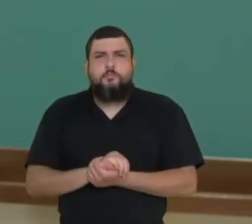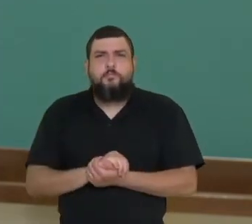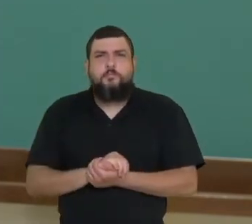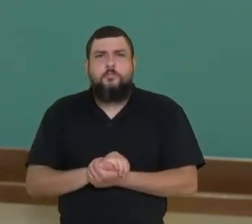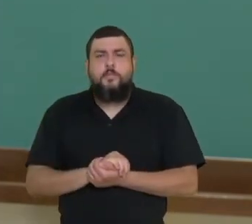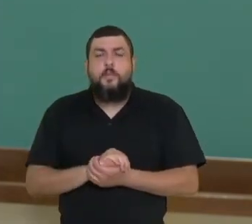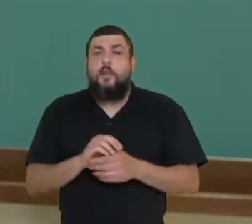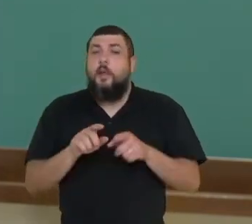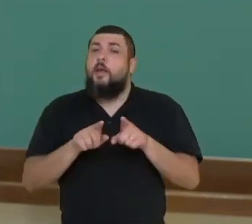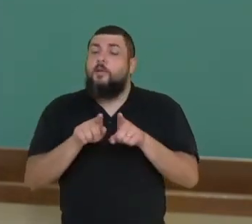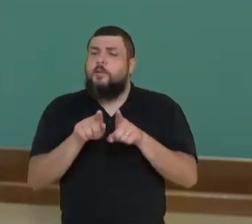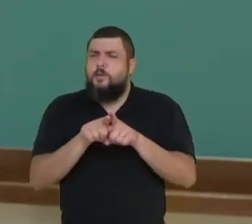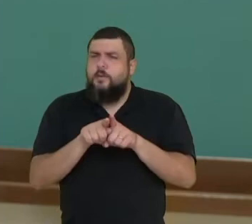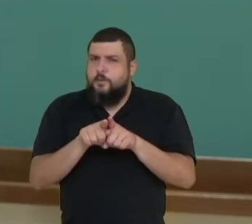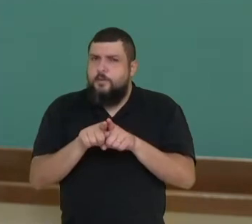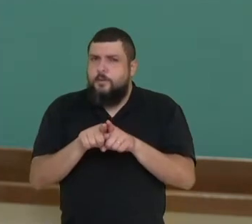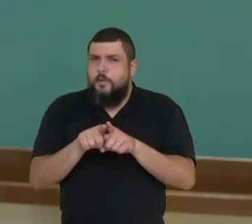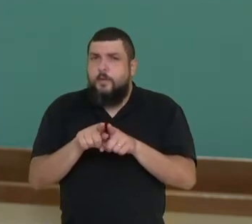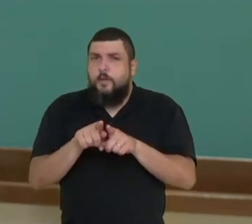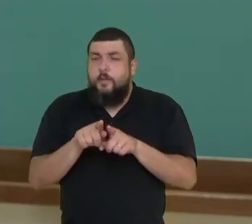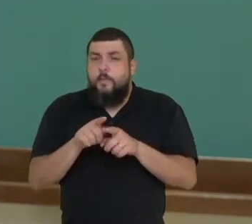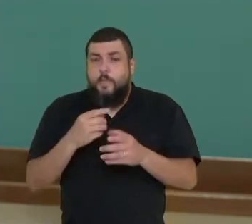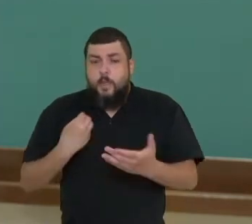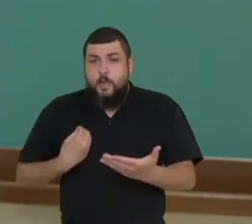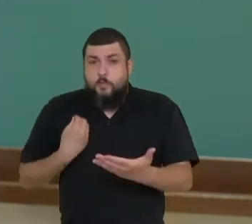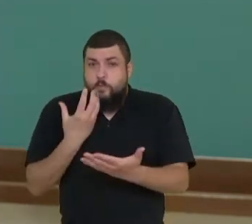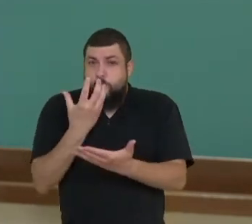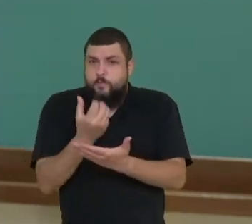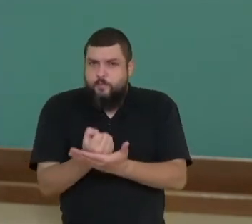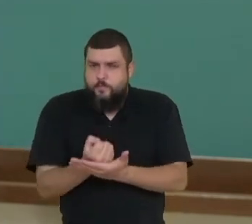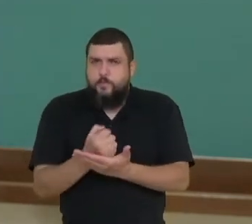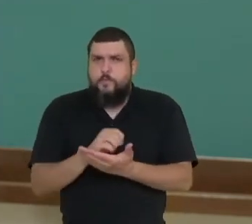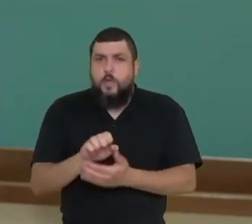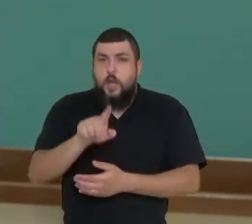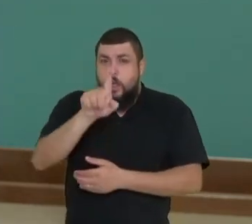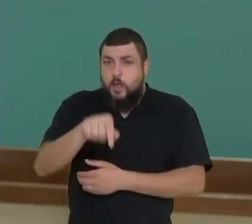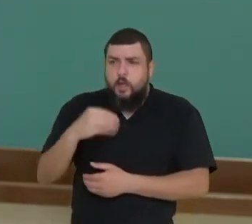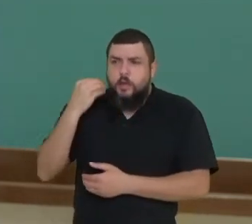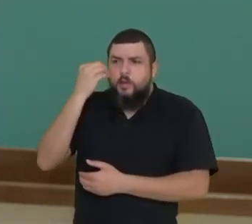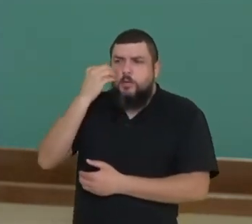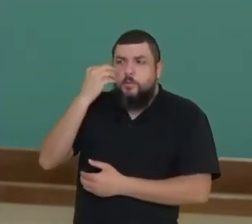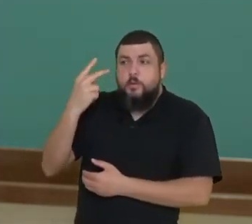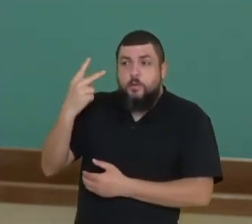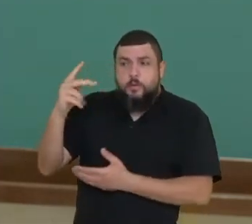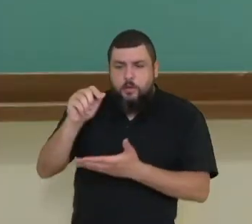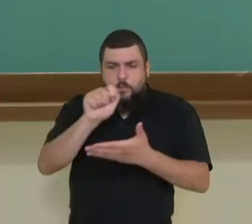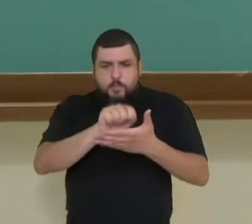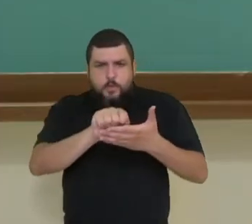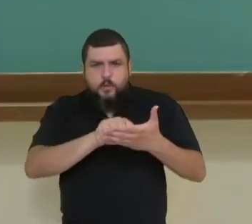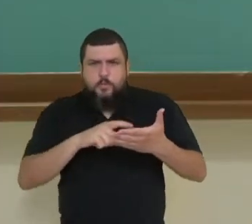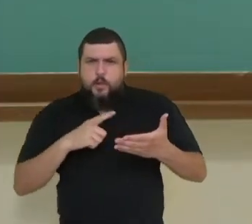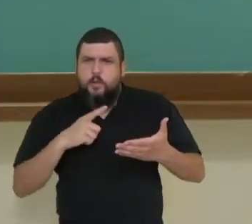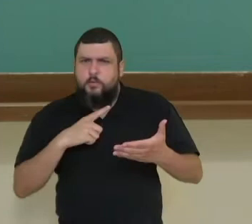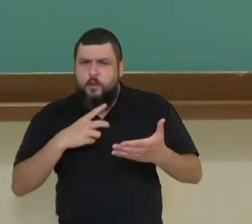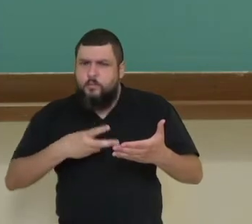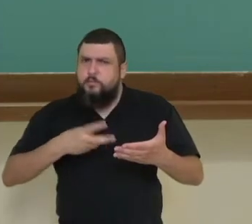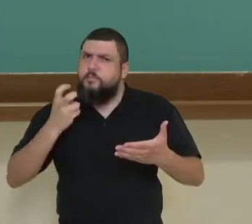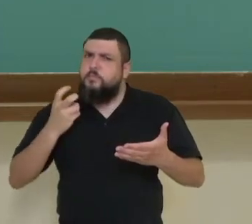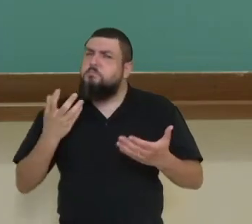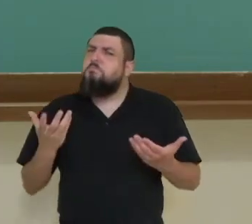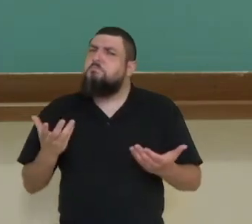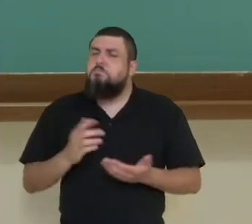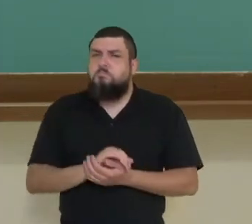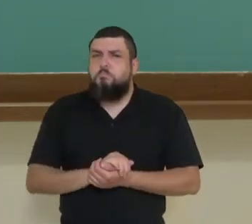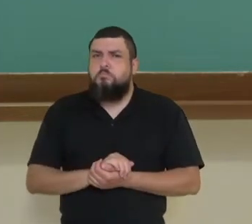mais, a biografia destaca e compartilha as experiências e ações desse sujeito? No caso, o sujeito aqui